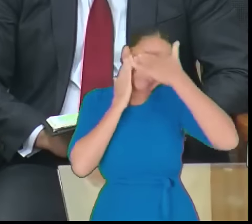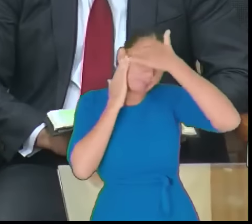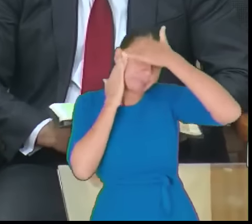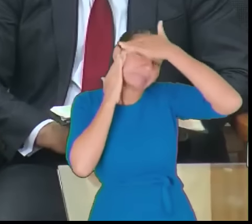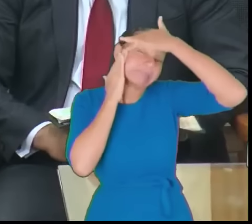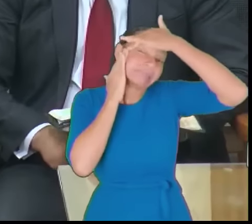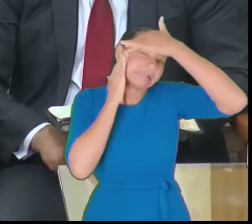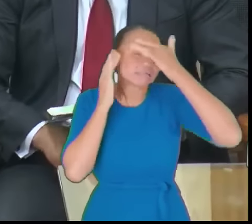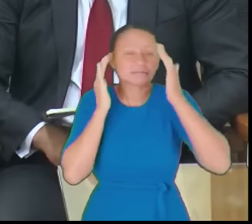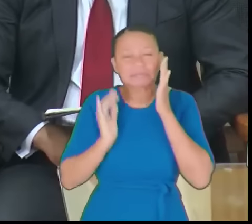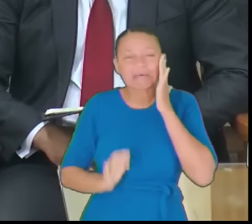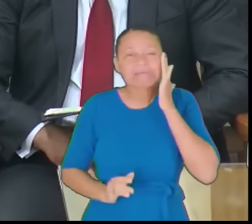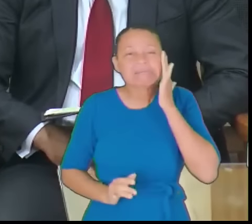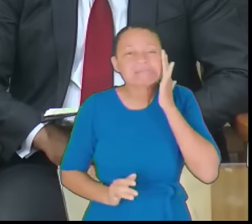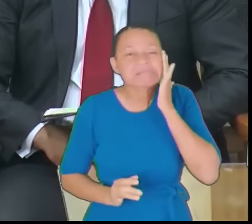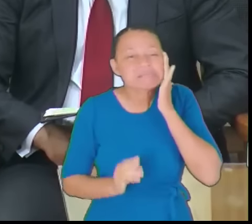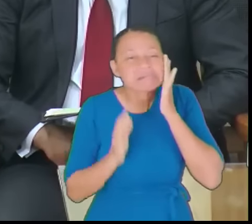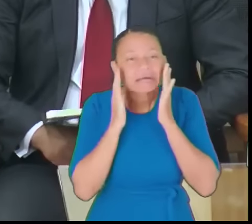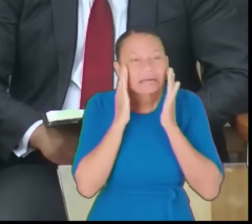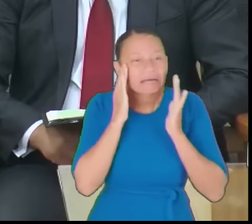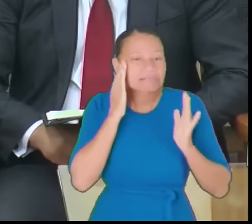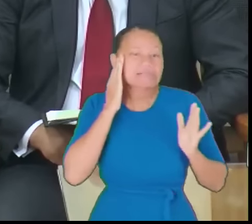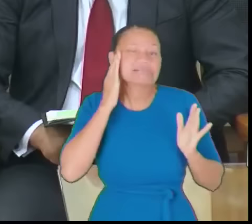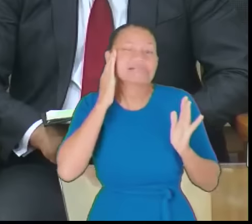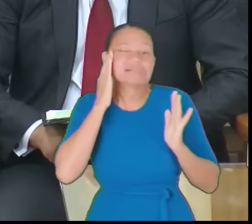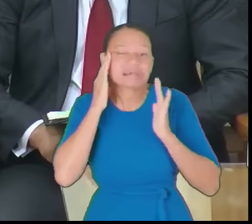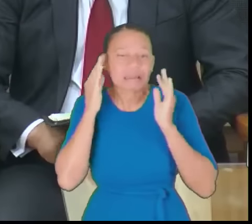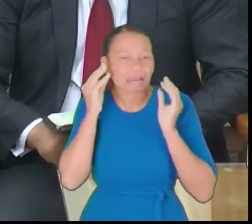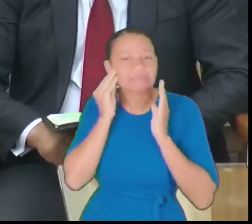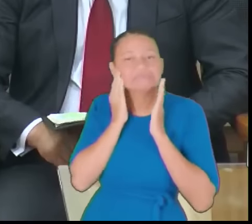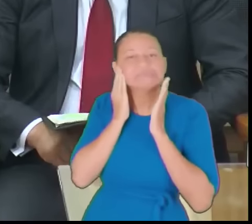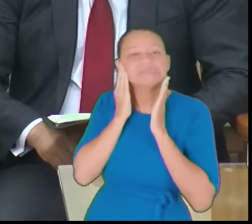médico. Espicha aqui e poca ali.